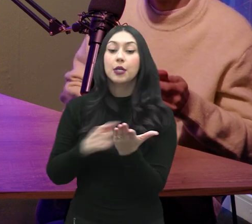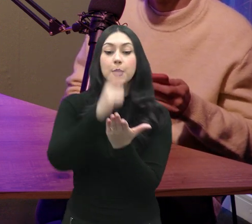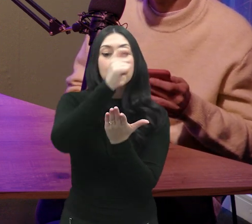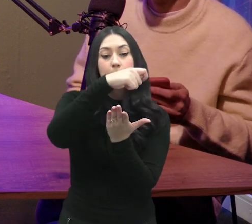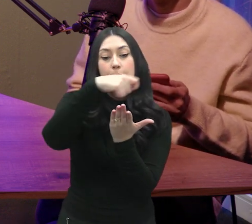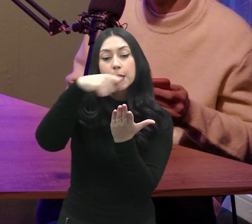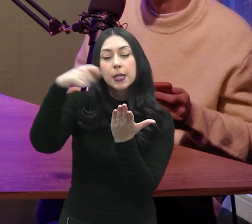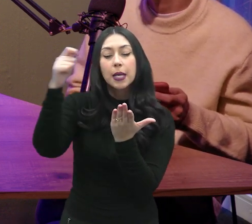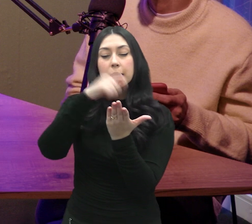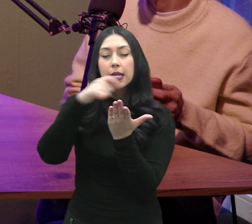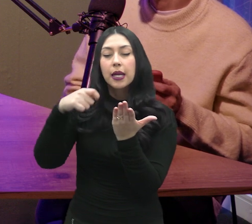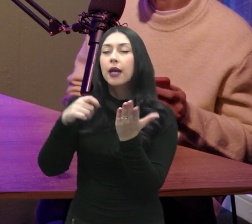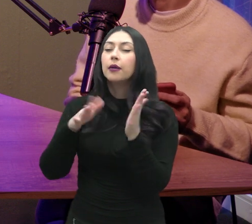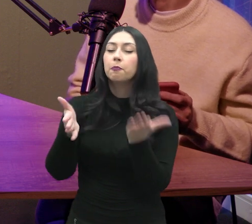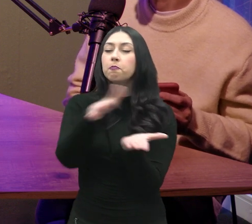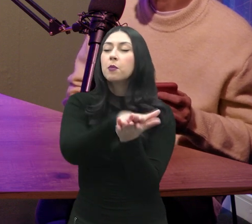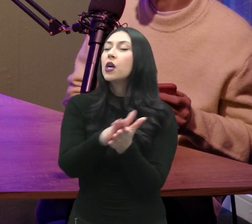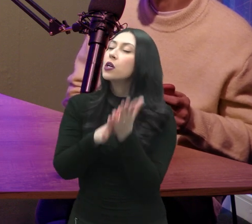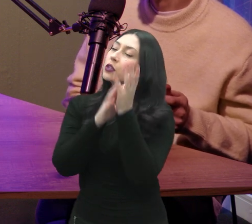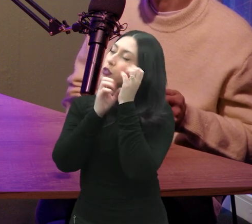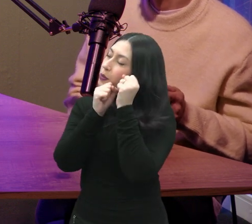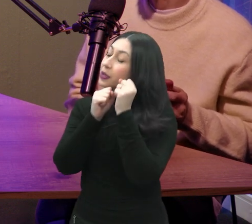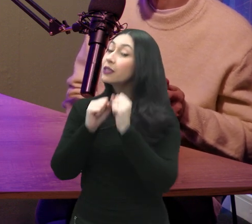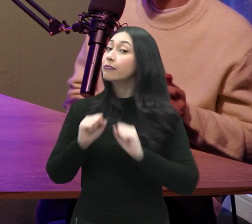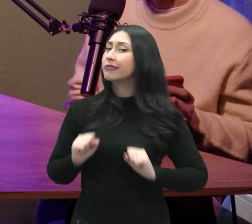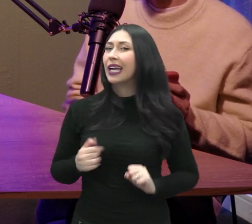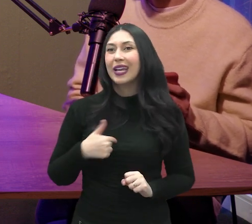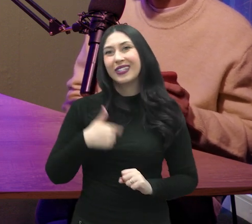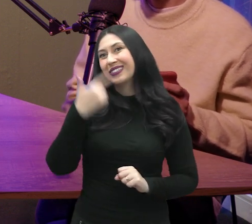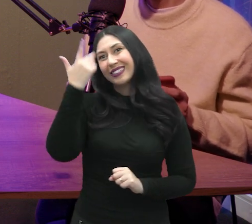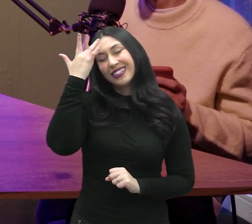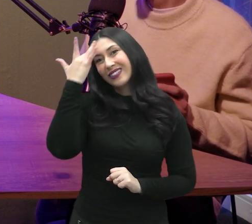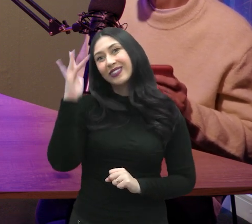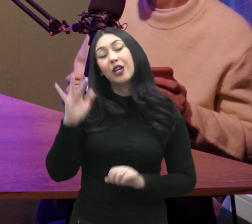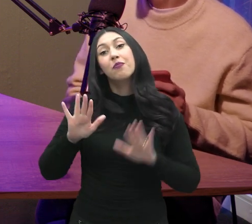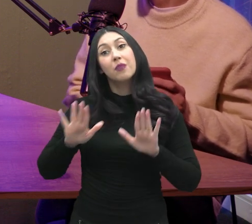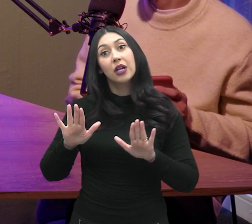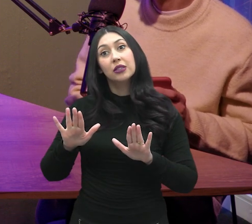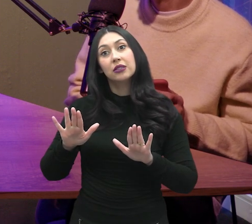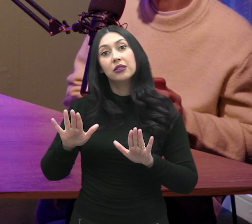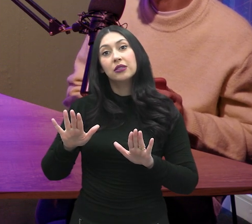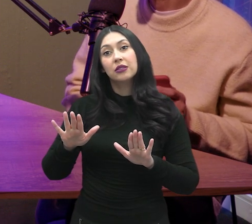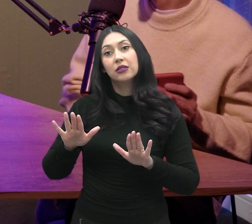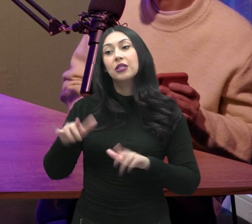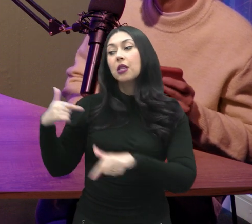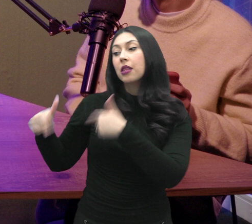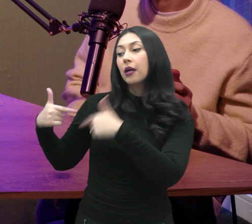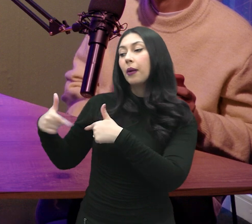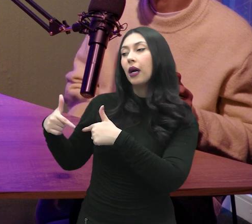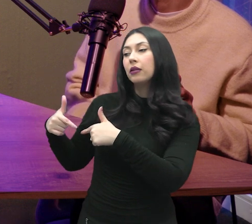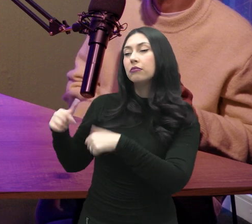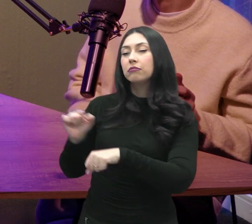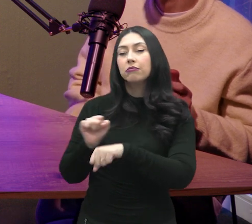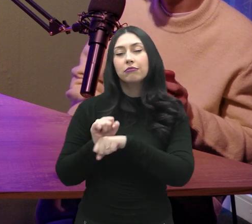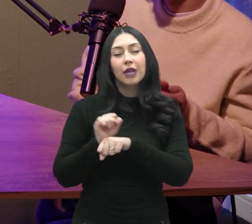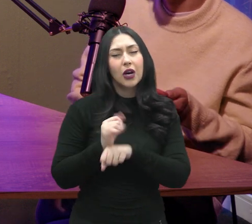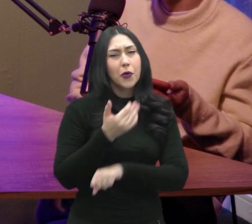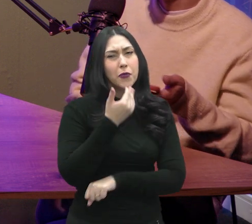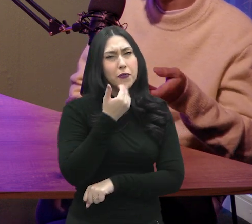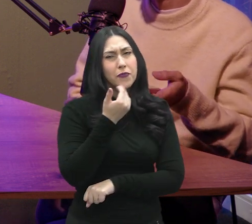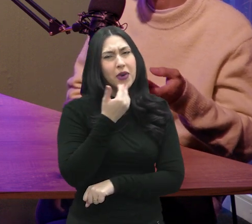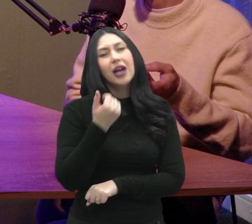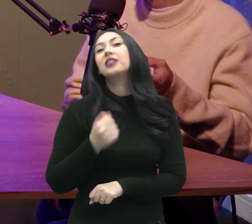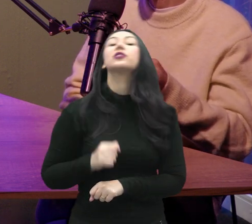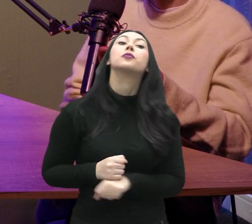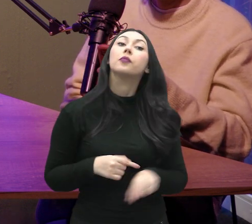pensamento que esteja te atrapalhando a ter uma boa noite de sono. Olha, esse daí eu já não sei se eu conseguiria fazer, mas o outro do descansinho enquanto tá trabalhando, para mim parece